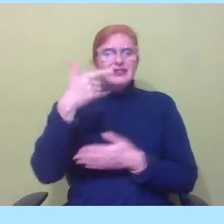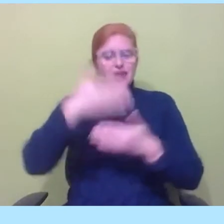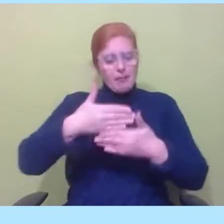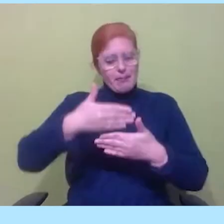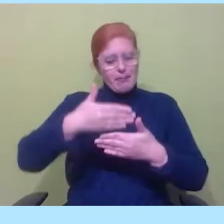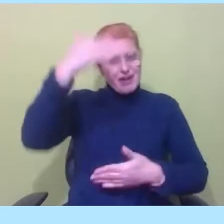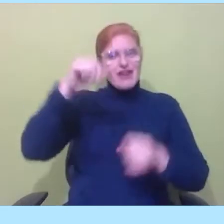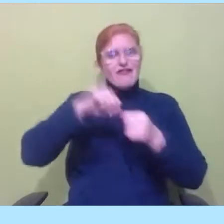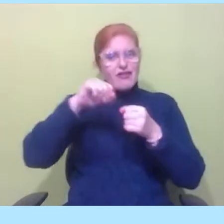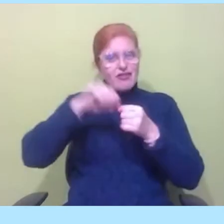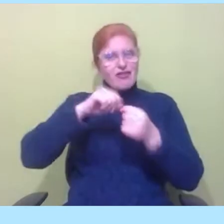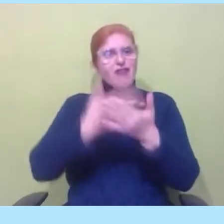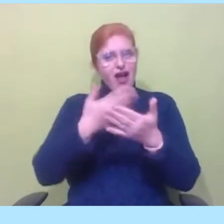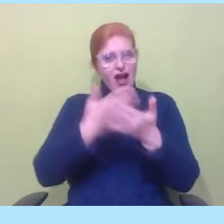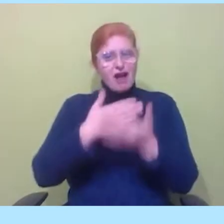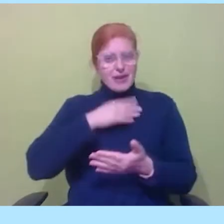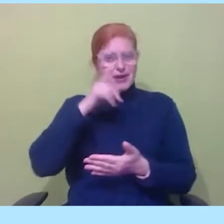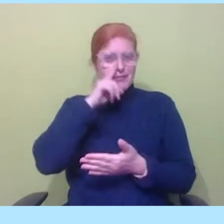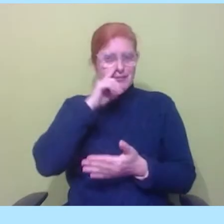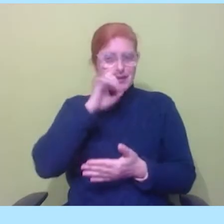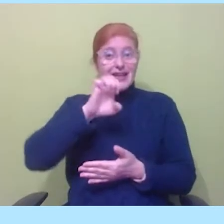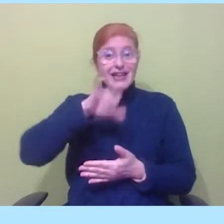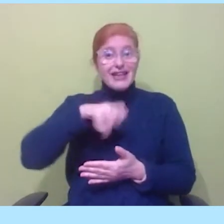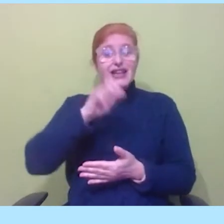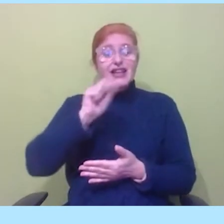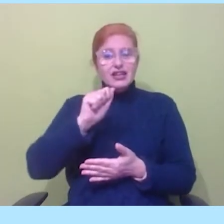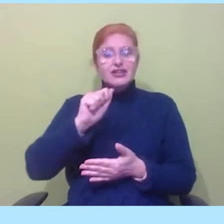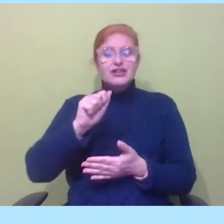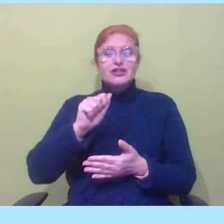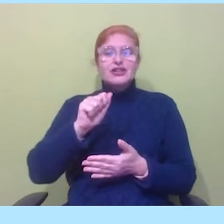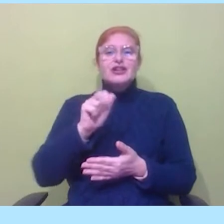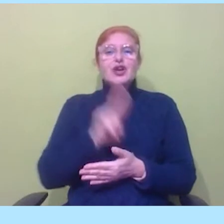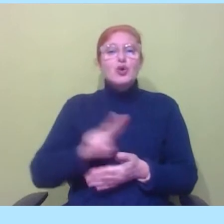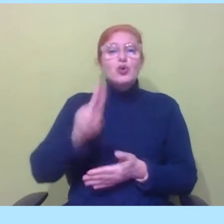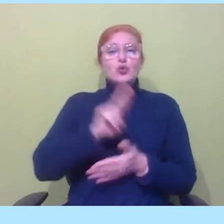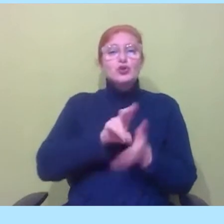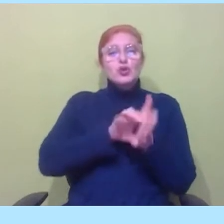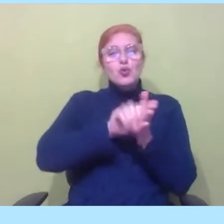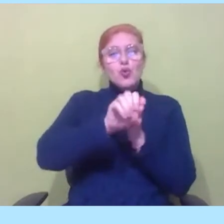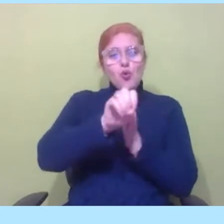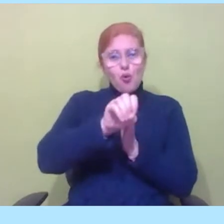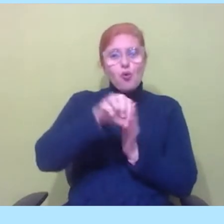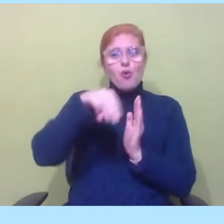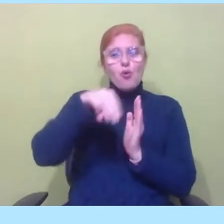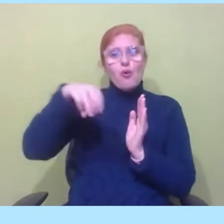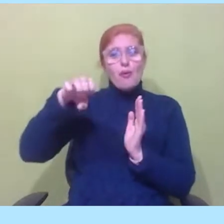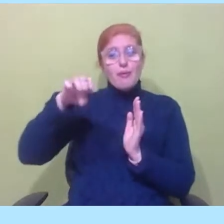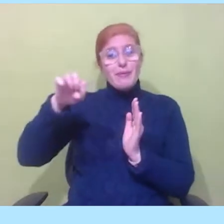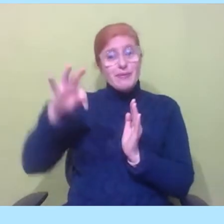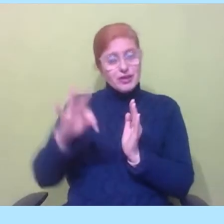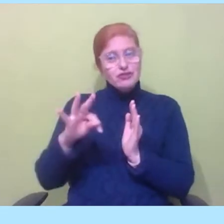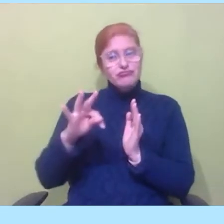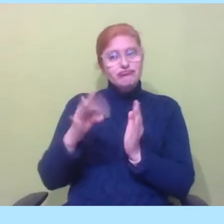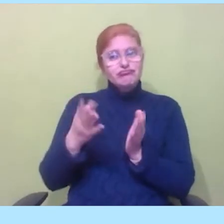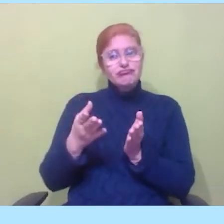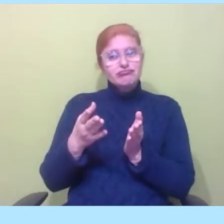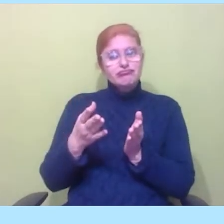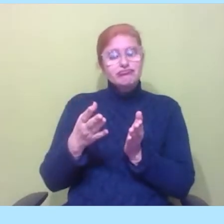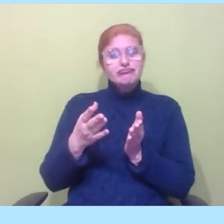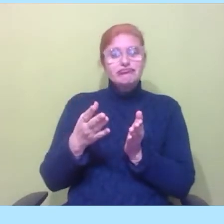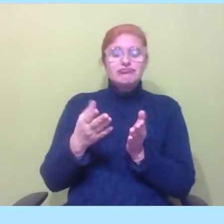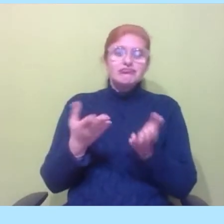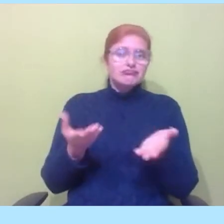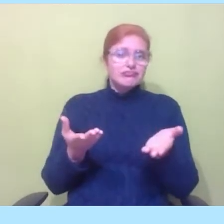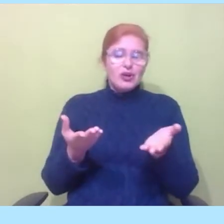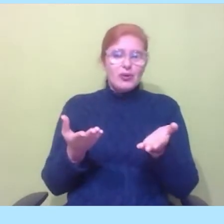agora do EJA e usando o Google Meet, né? E é muito difícil desconstruir, né,